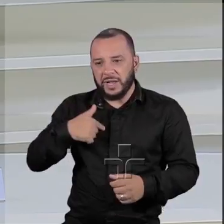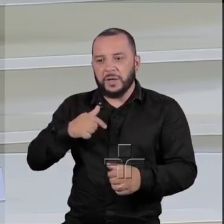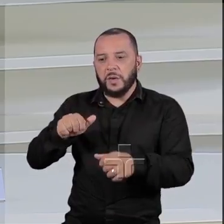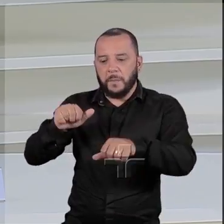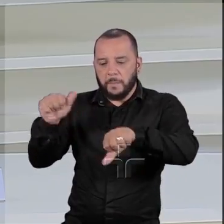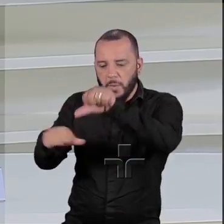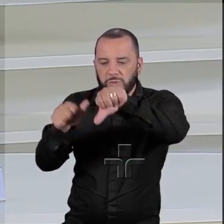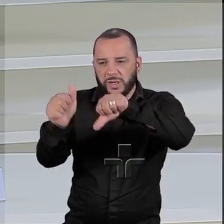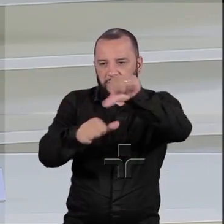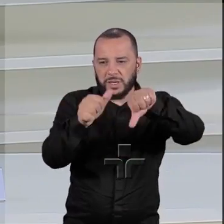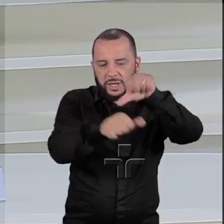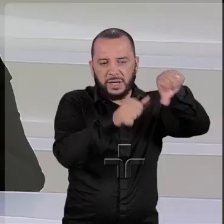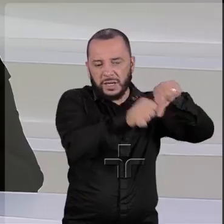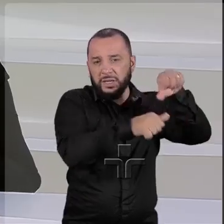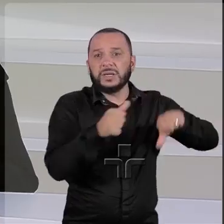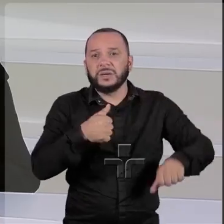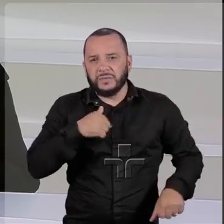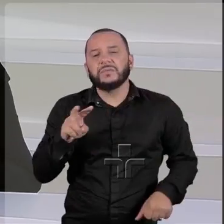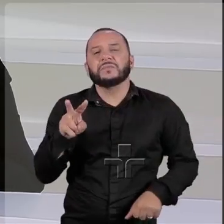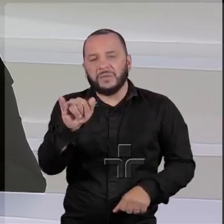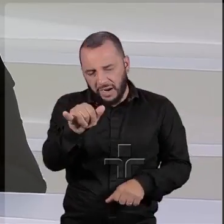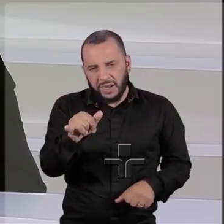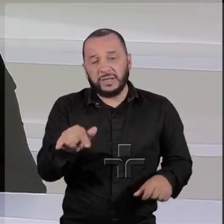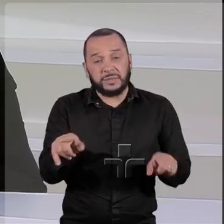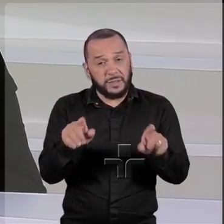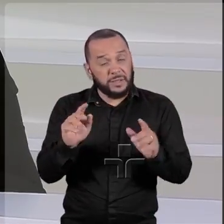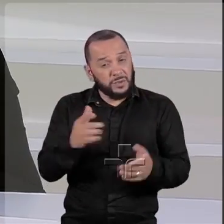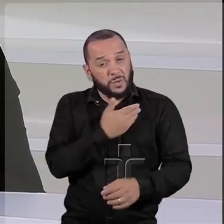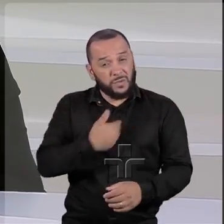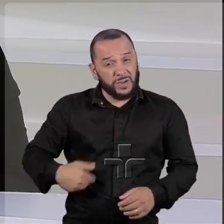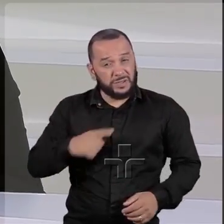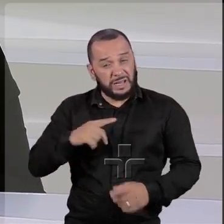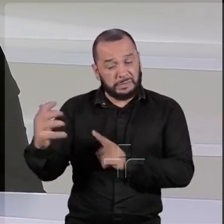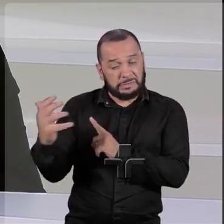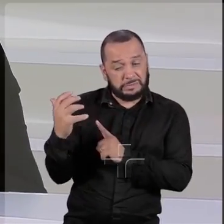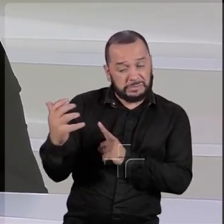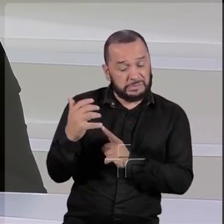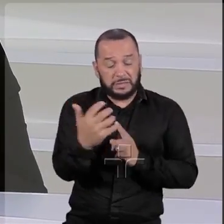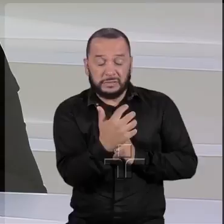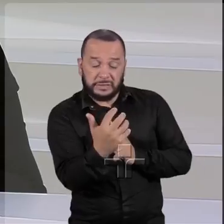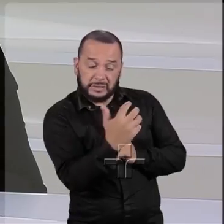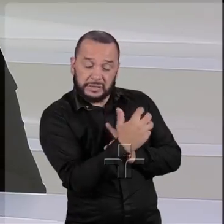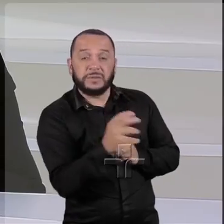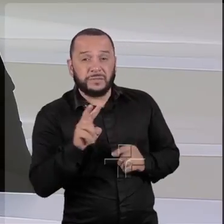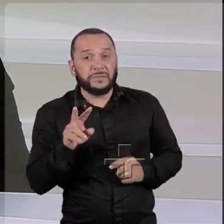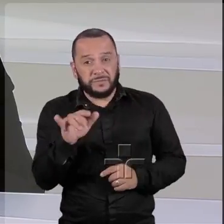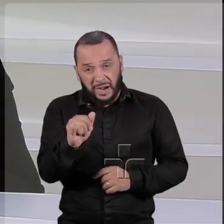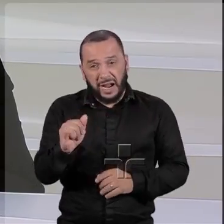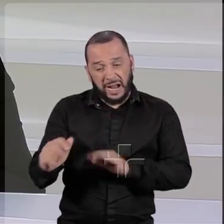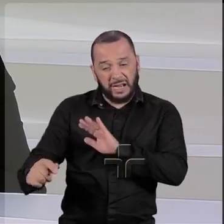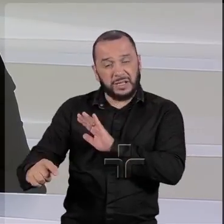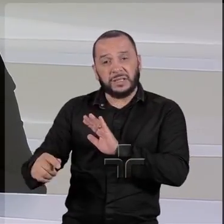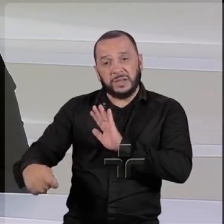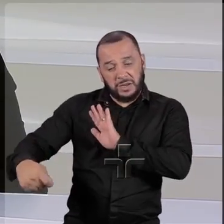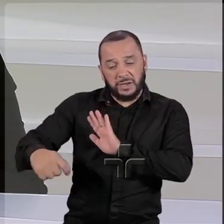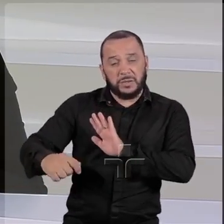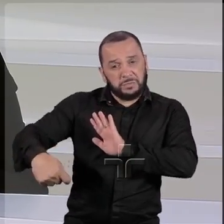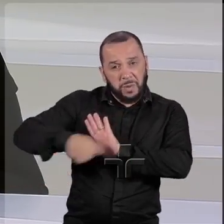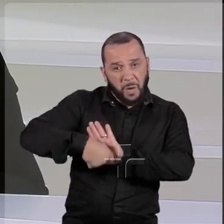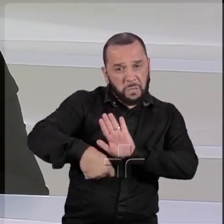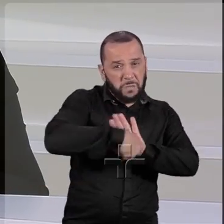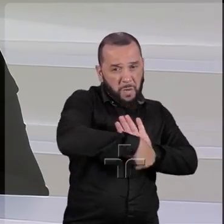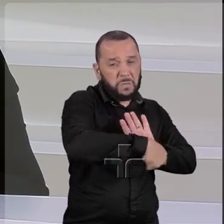mudanças, ele vai enfrentar uma pressão de todos os lados, porque ele pega militares, trabalhadores rurais, o próprio trabalhador, que aí quer colocar a idade mínima